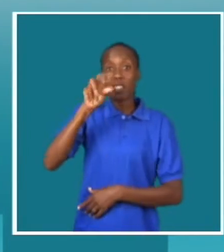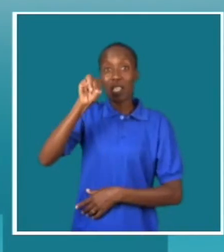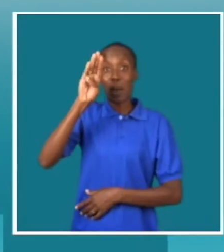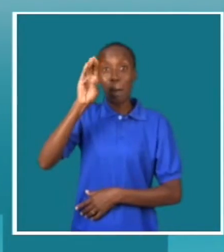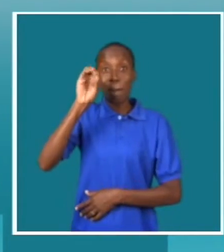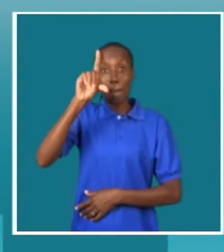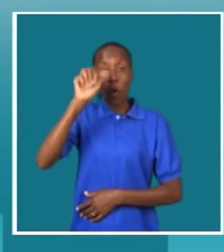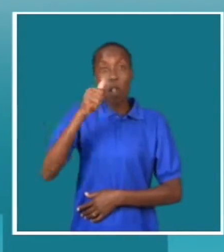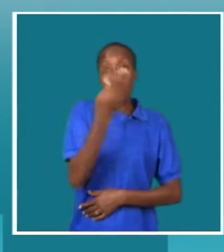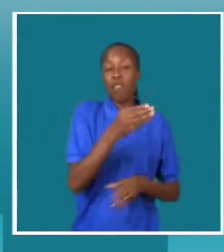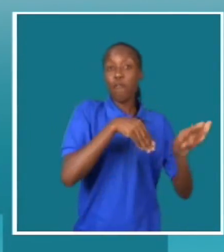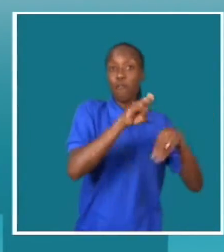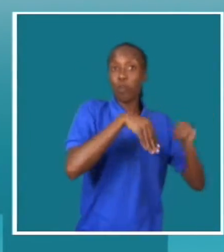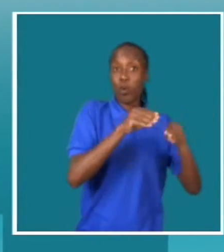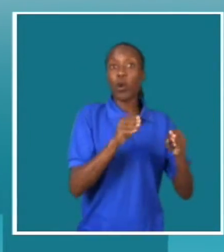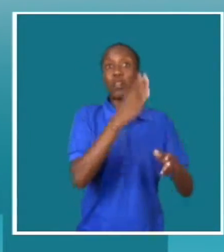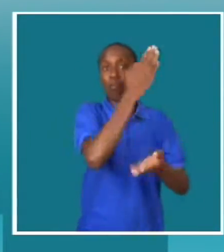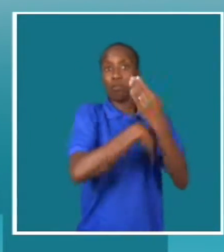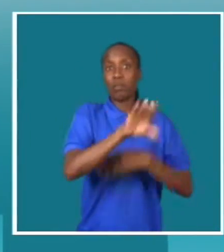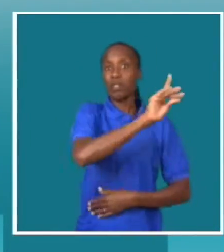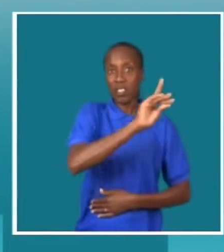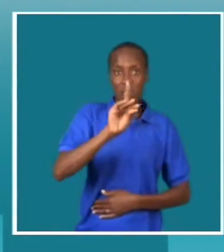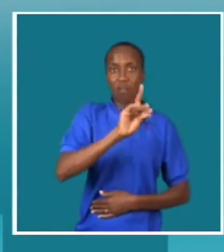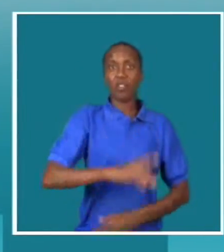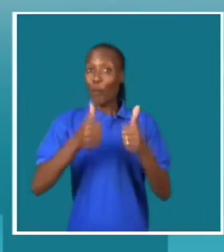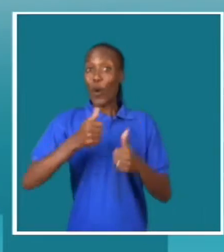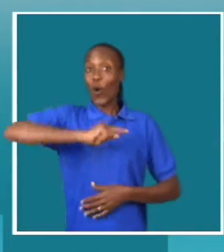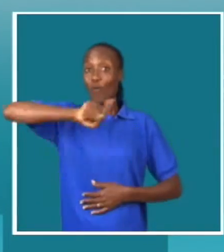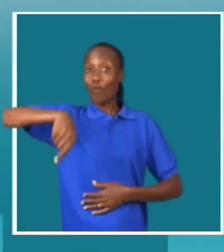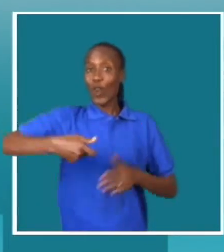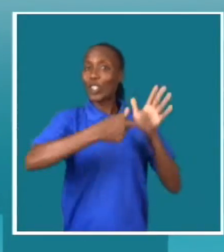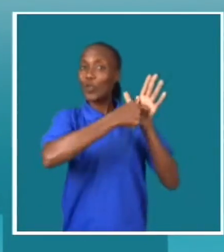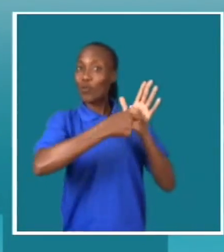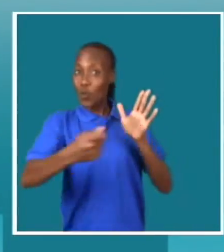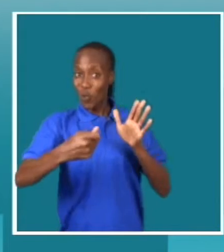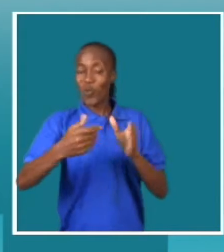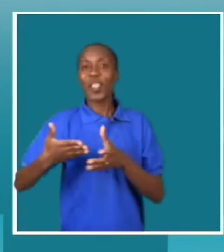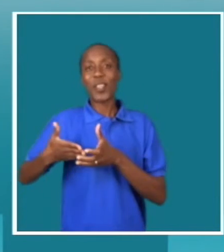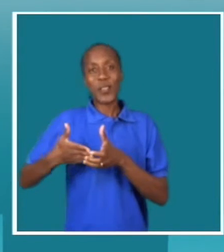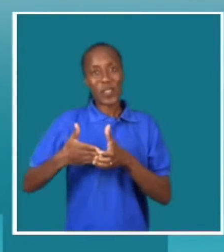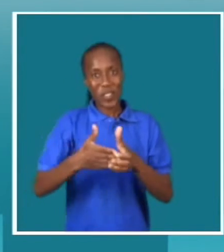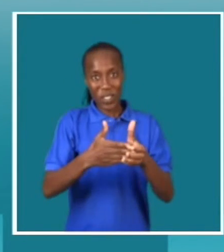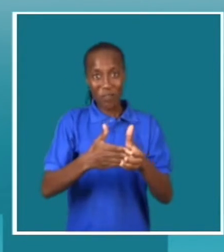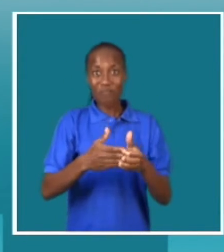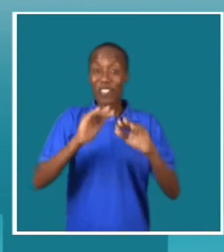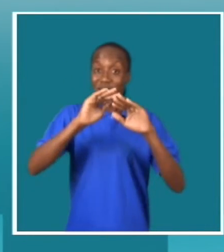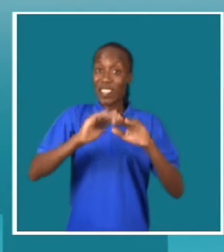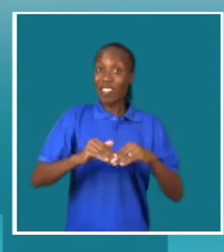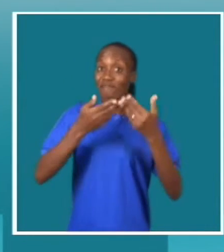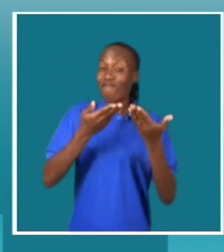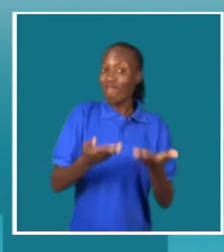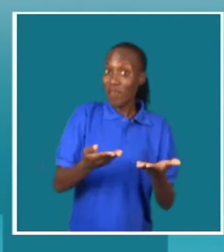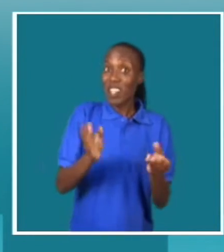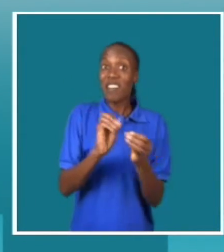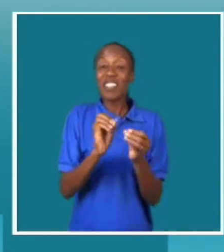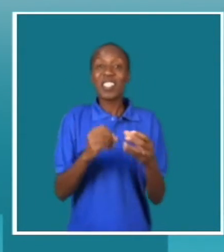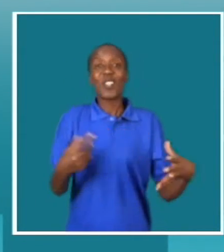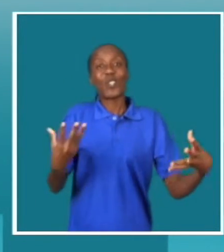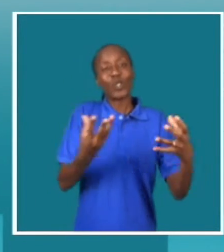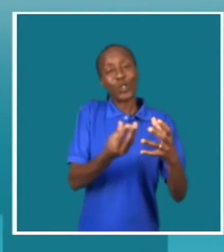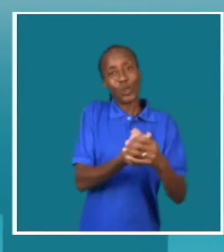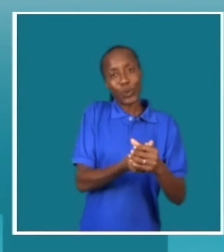juntar o Moçambola e o futebol amputado. Tudo que é bom, a gente copia e seguimos. Estamos a